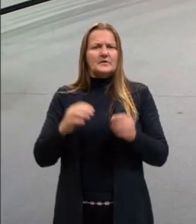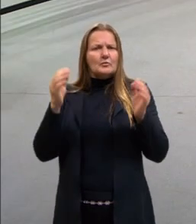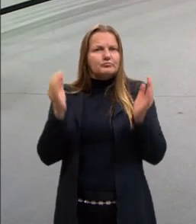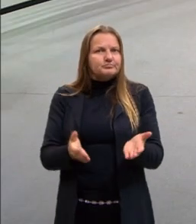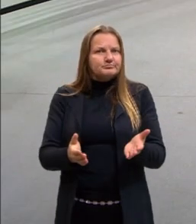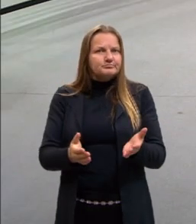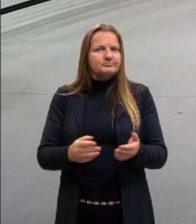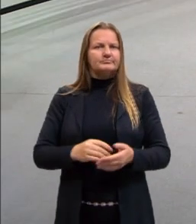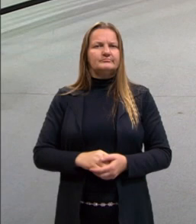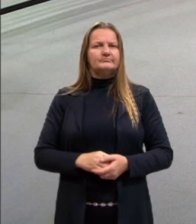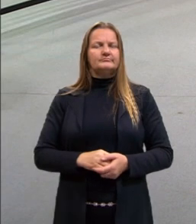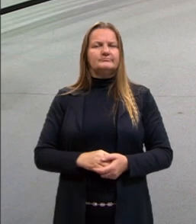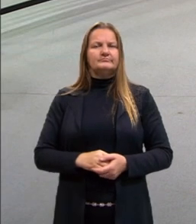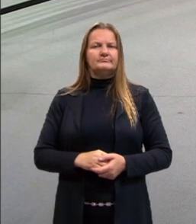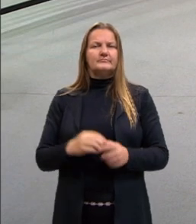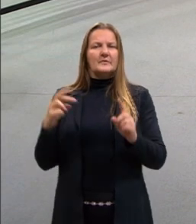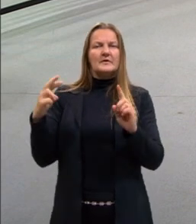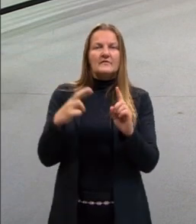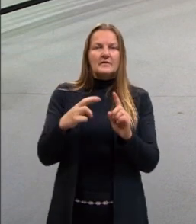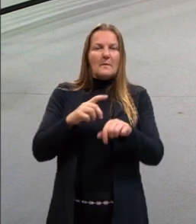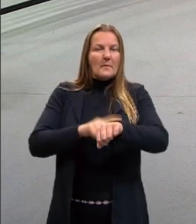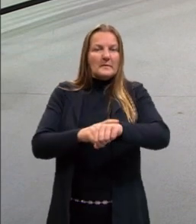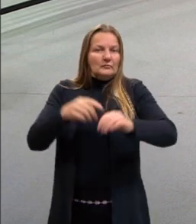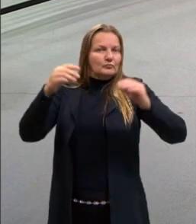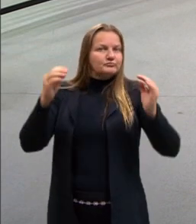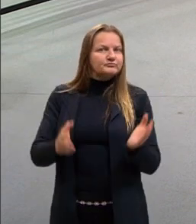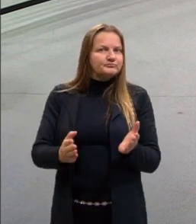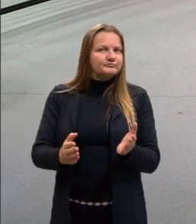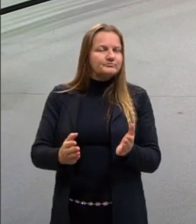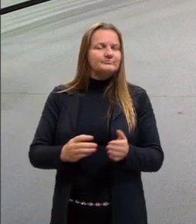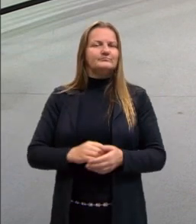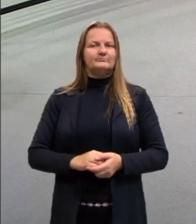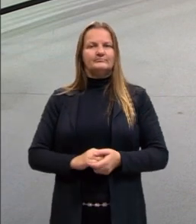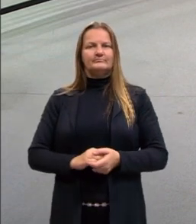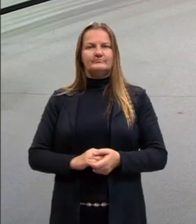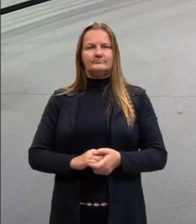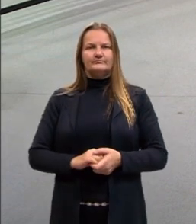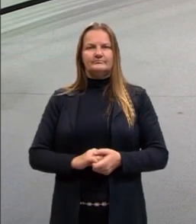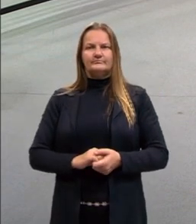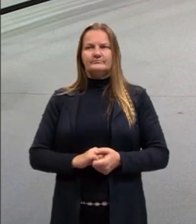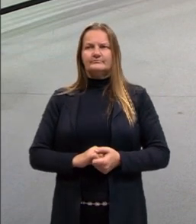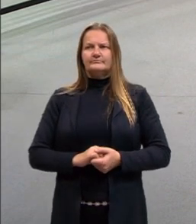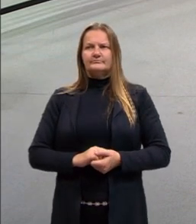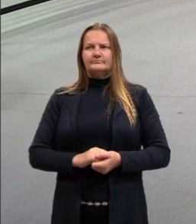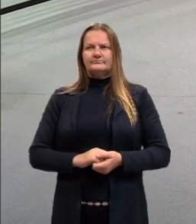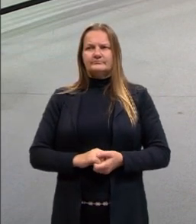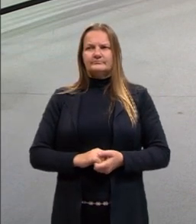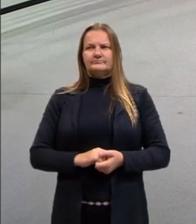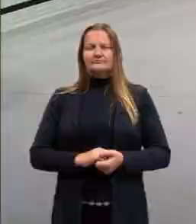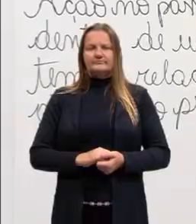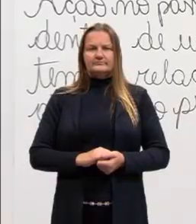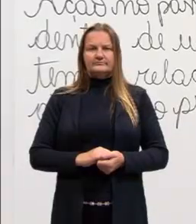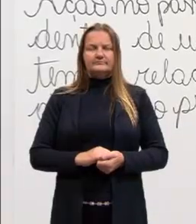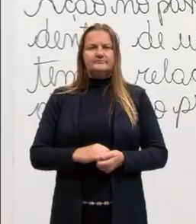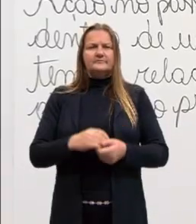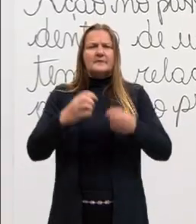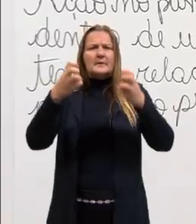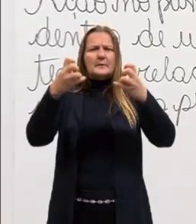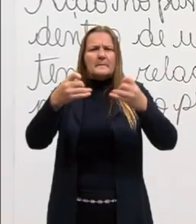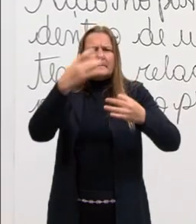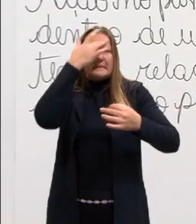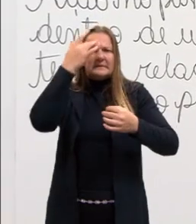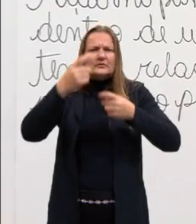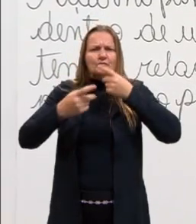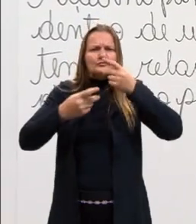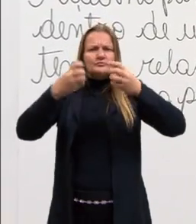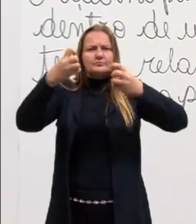indicativo vai se referir ao momento e o momento da fala né o momento em que o falante o a